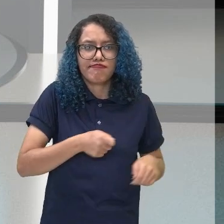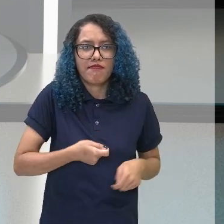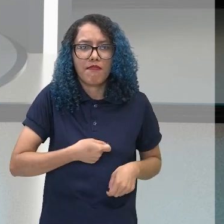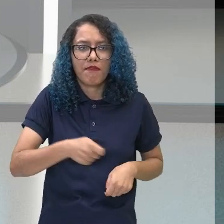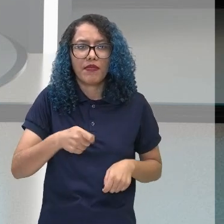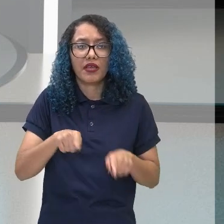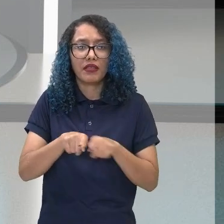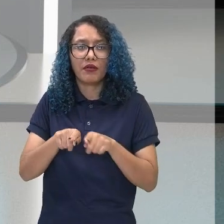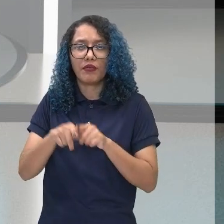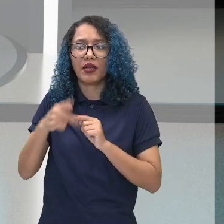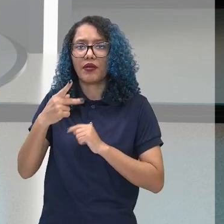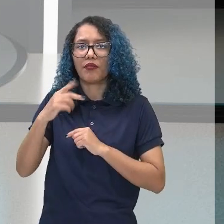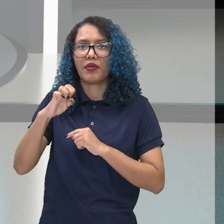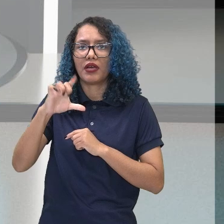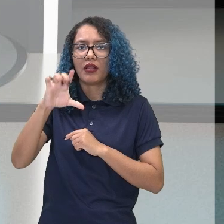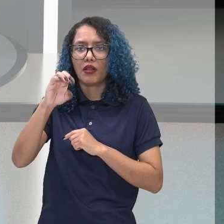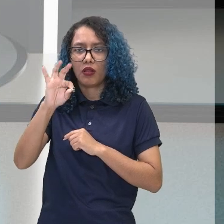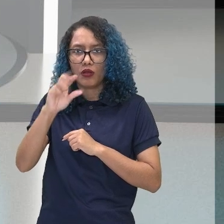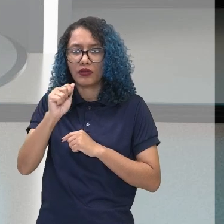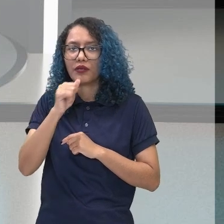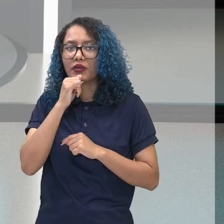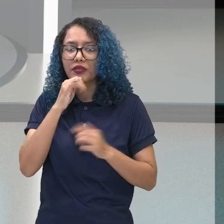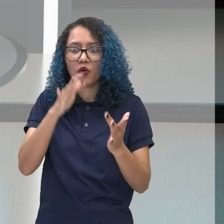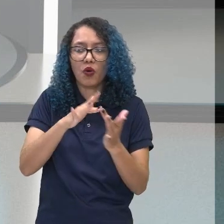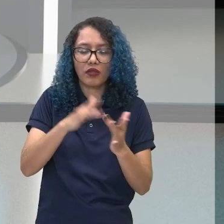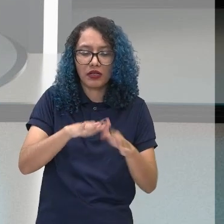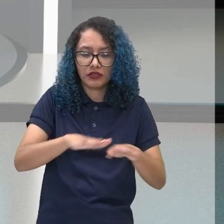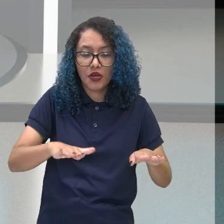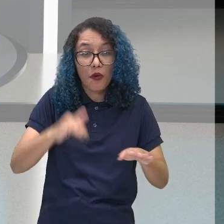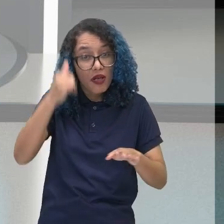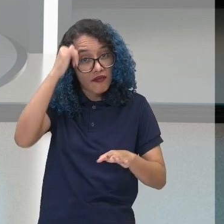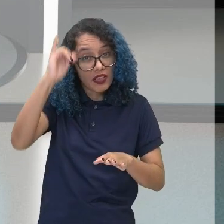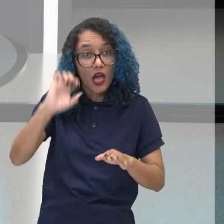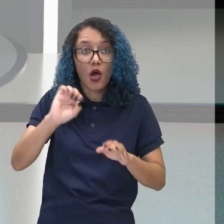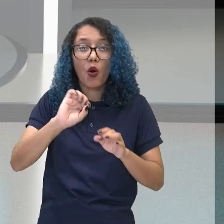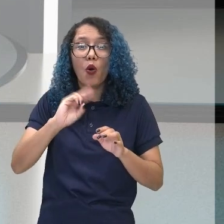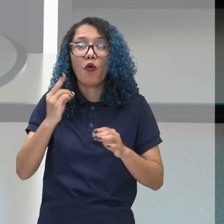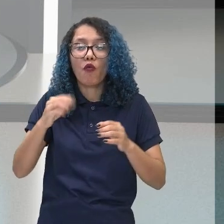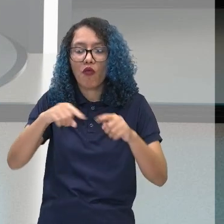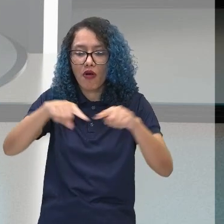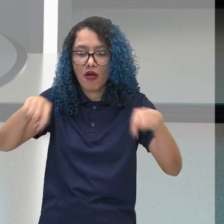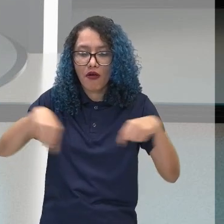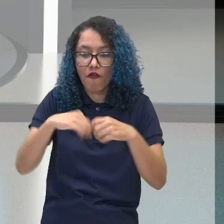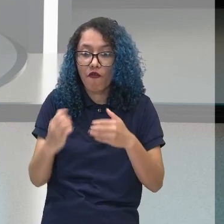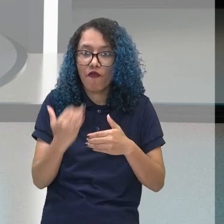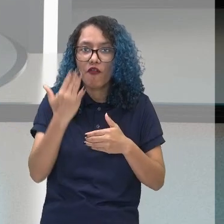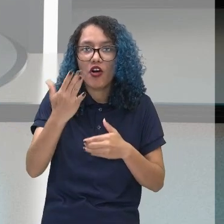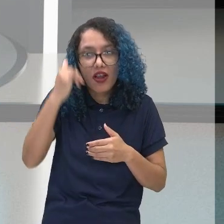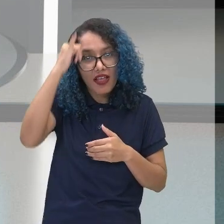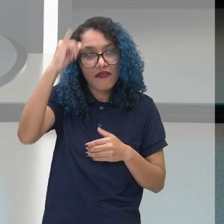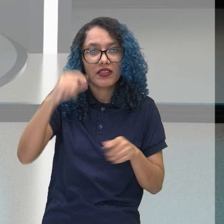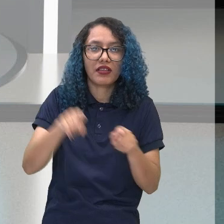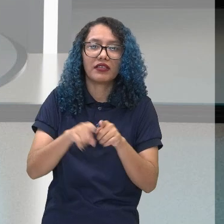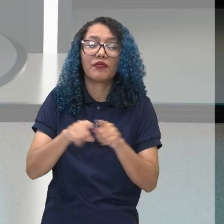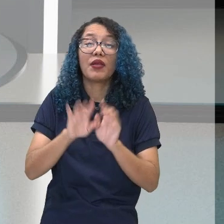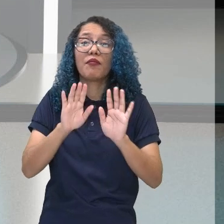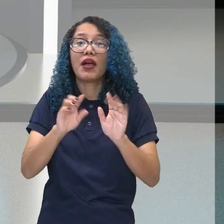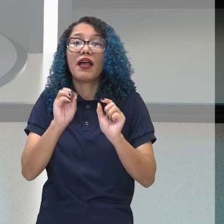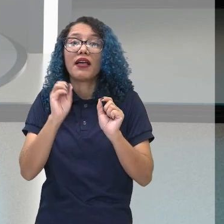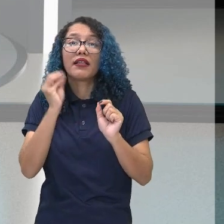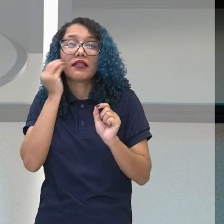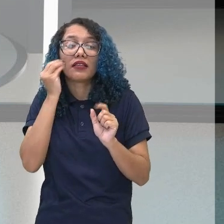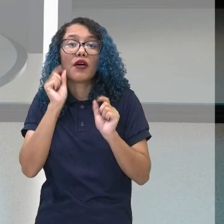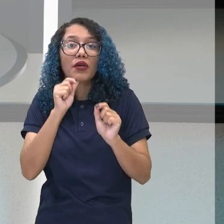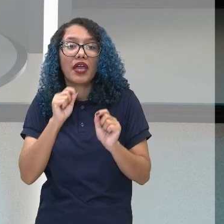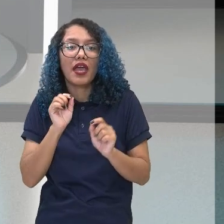que a bola toque o chão ou saia dos limites ali da quadra, ao mesmo tempo que eles buscam fazer o adversário cometer erro, não